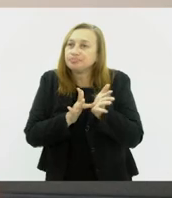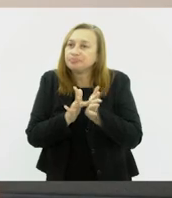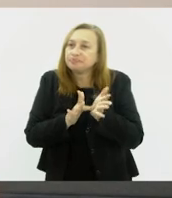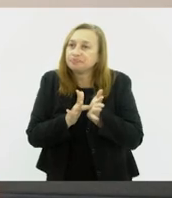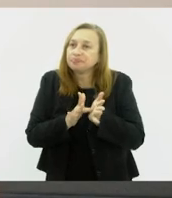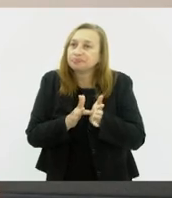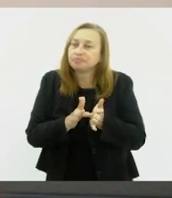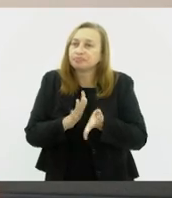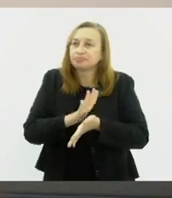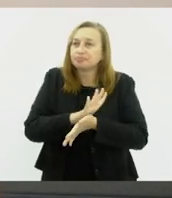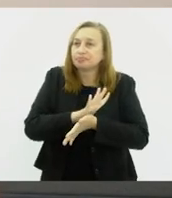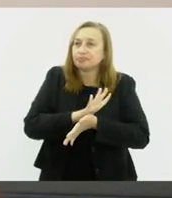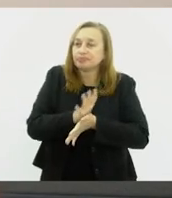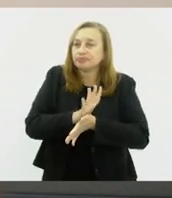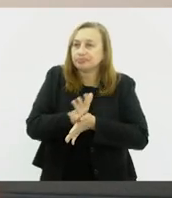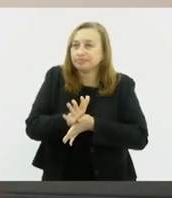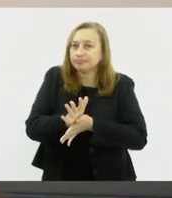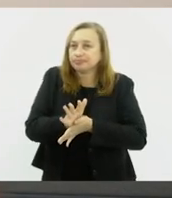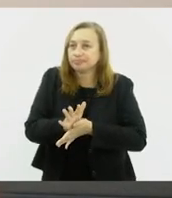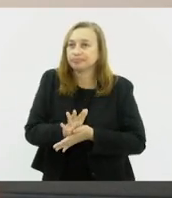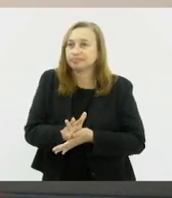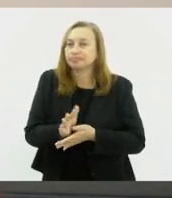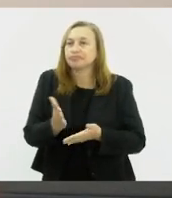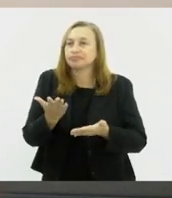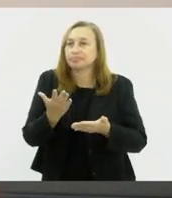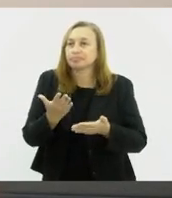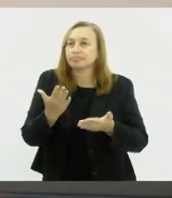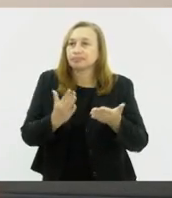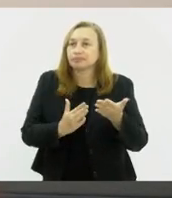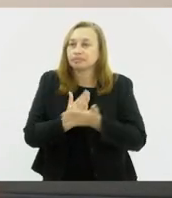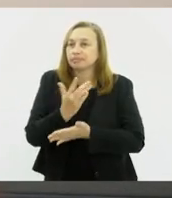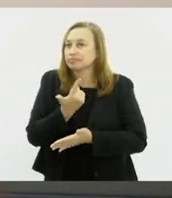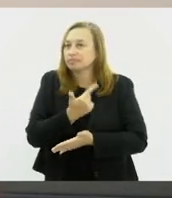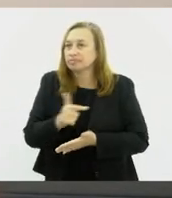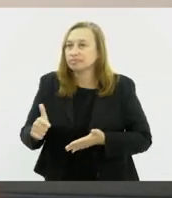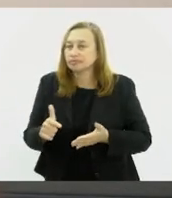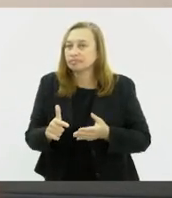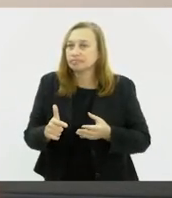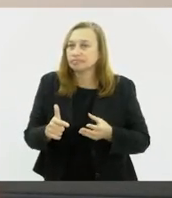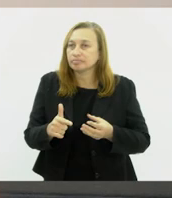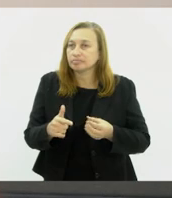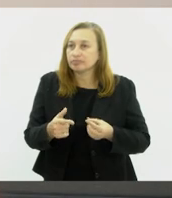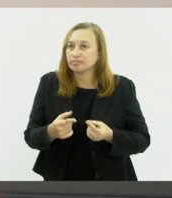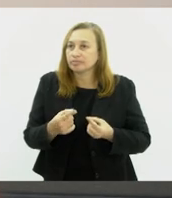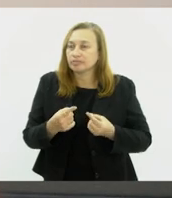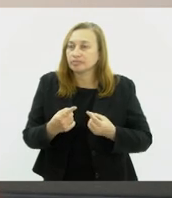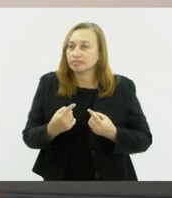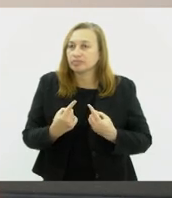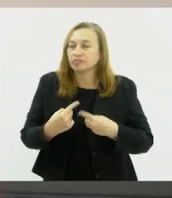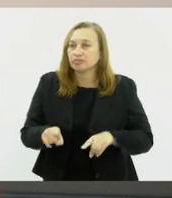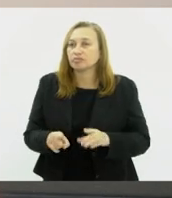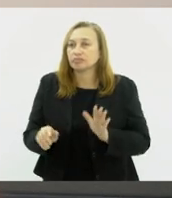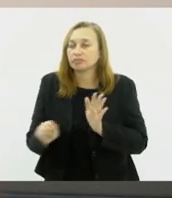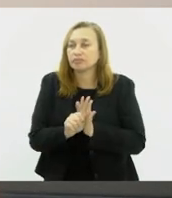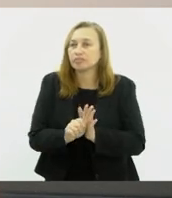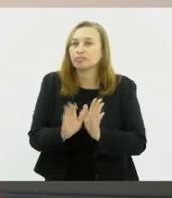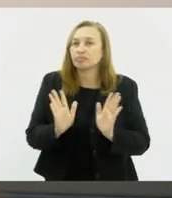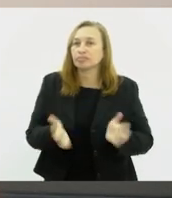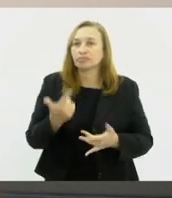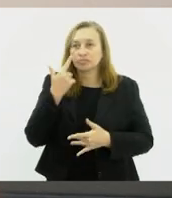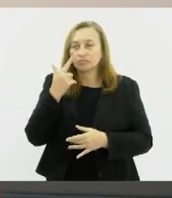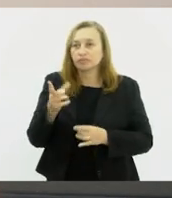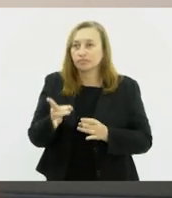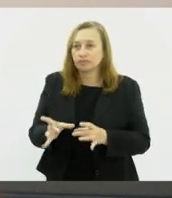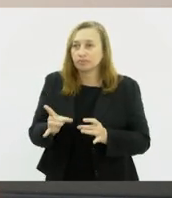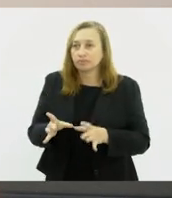racismo então legalmente tá provado que não tem combate ao tráfico de droga agora vamos ao mercado